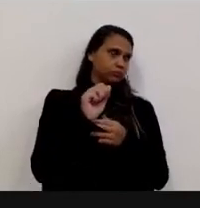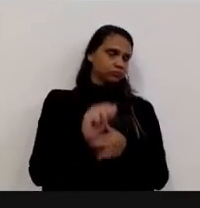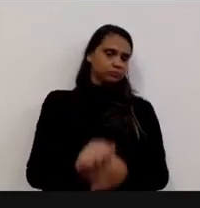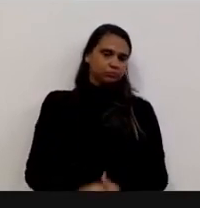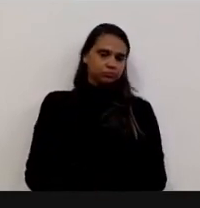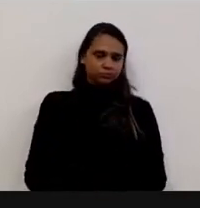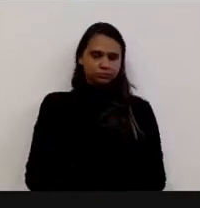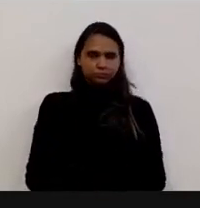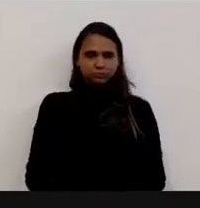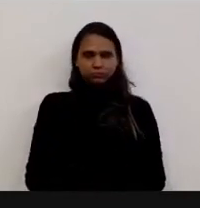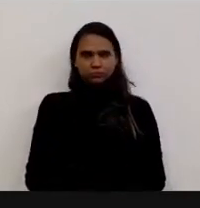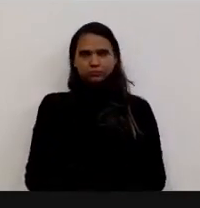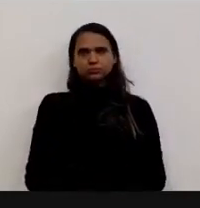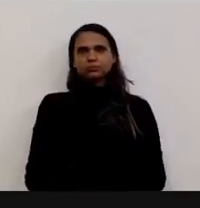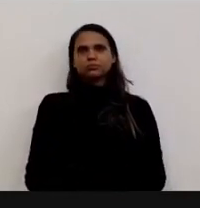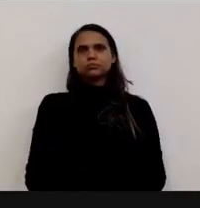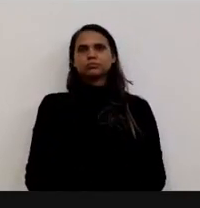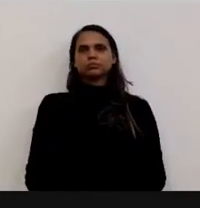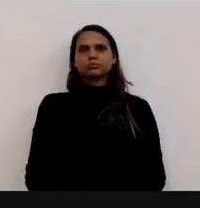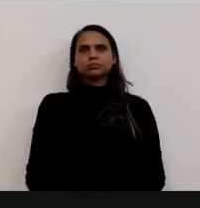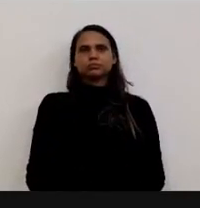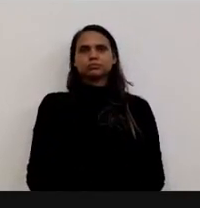Está desligado. Deixa eu ver.